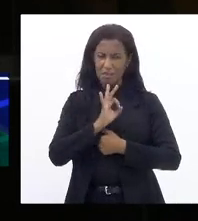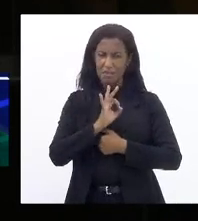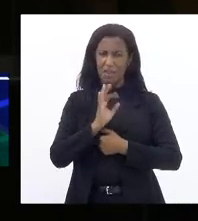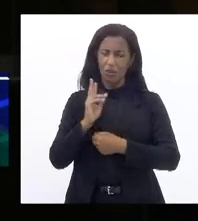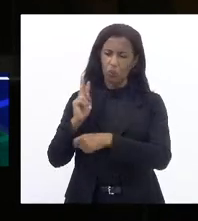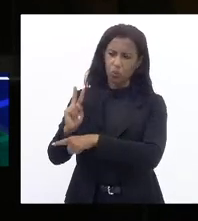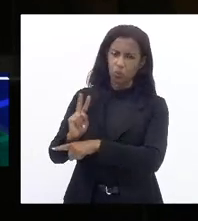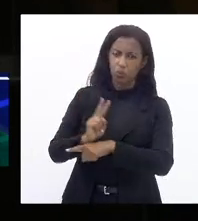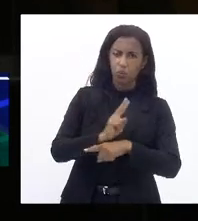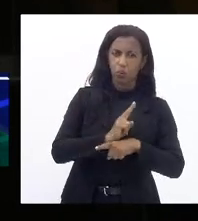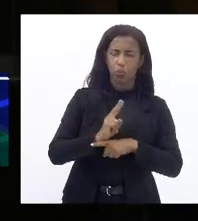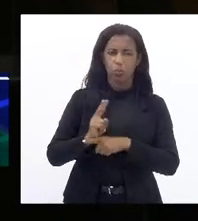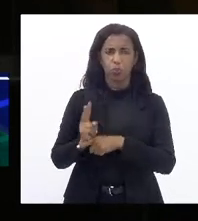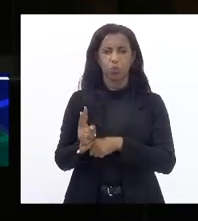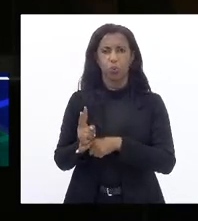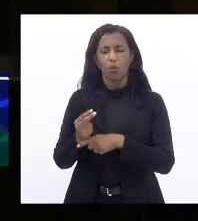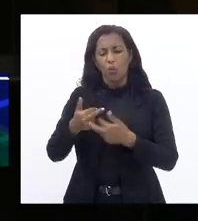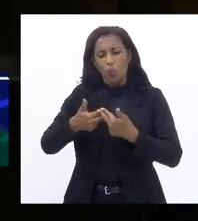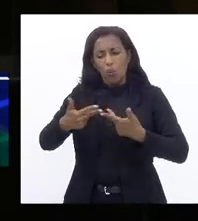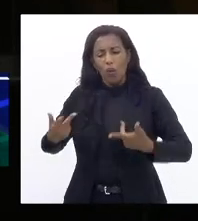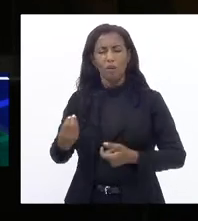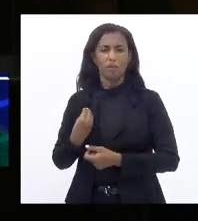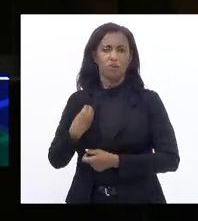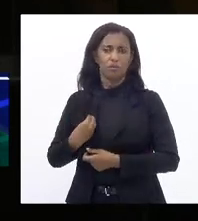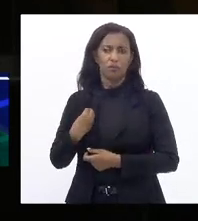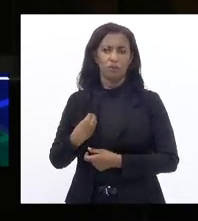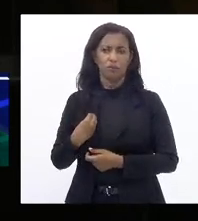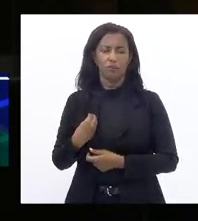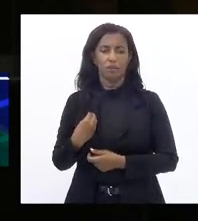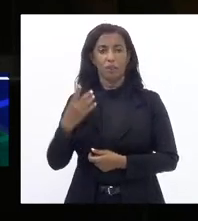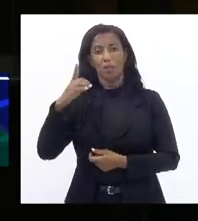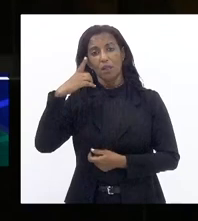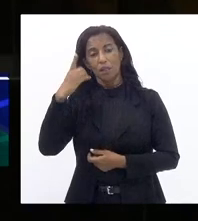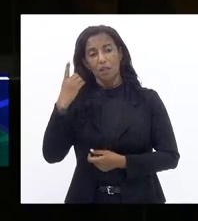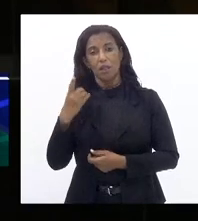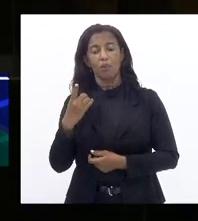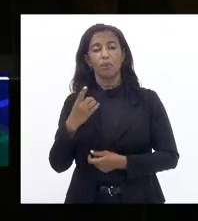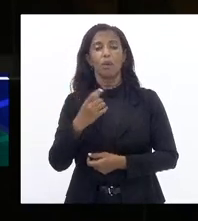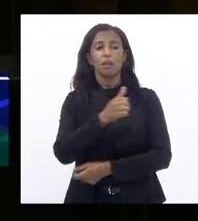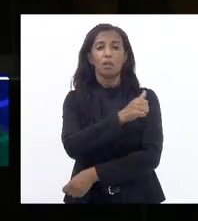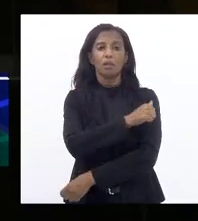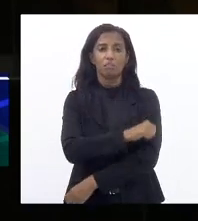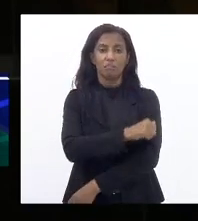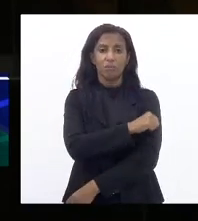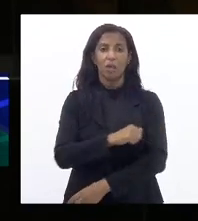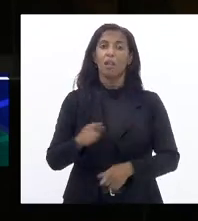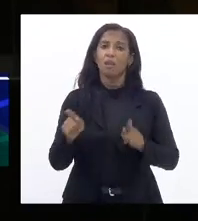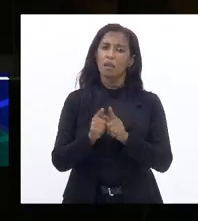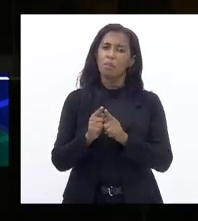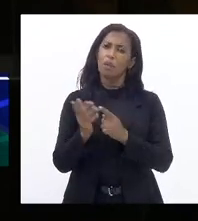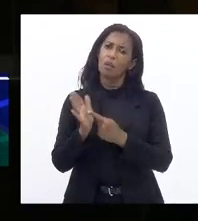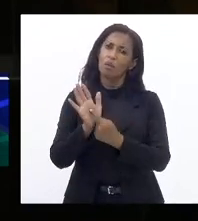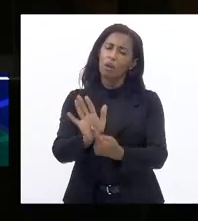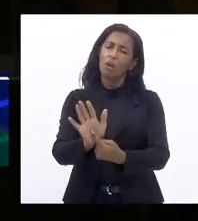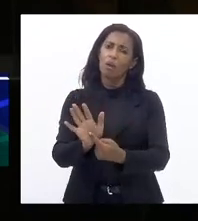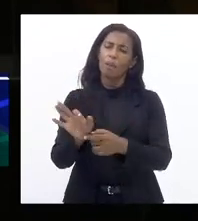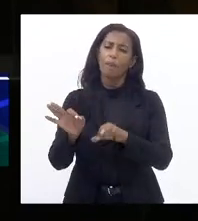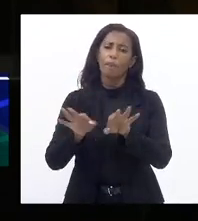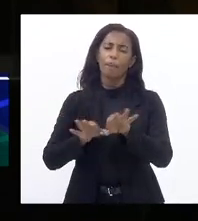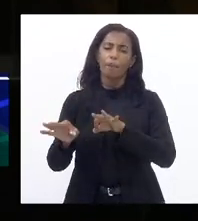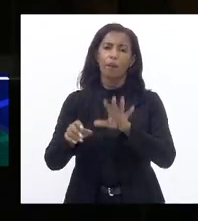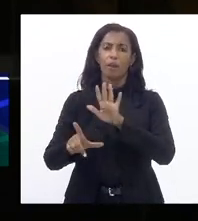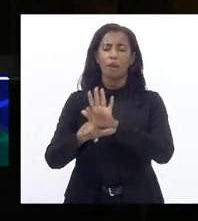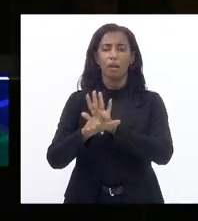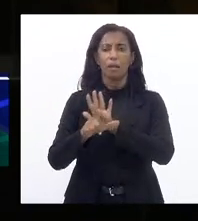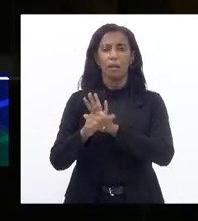adequadamente, dando-lhes, assim, qualidade de vida. E a deputada Rejane também apresentou aqui um projeto de lei